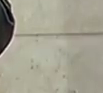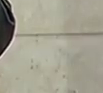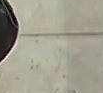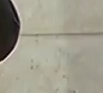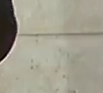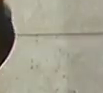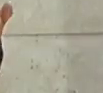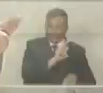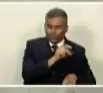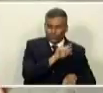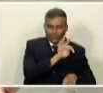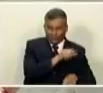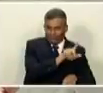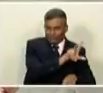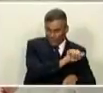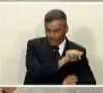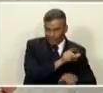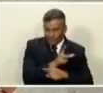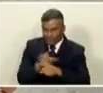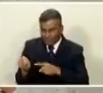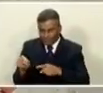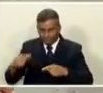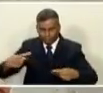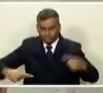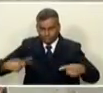aquilo. Mas mais do que os nomes,